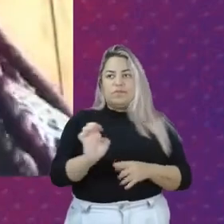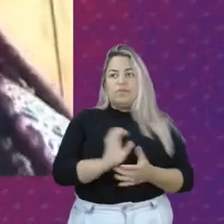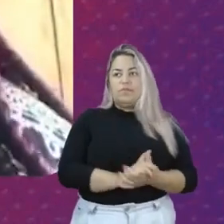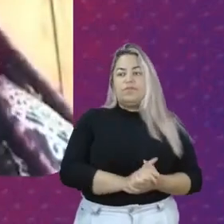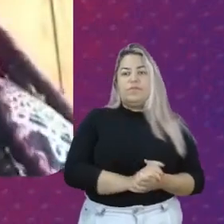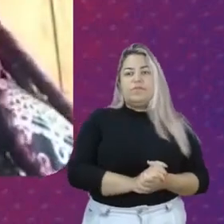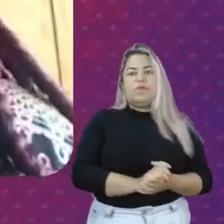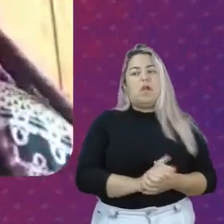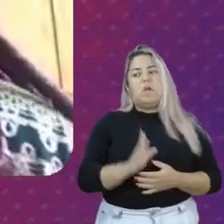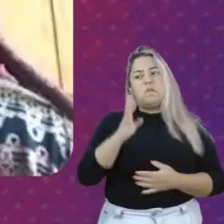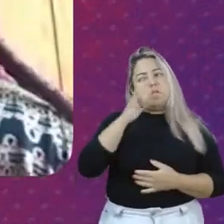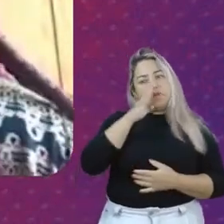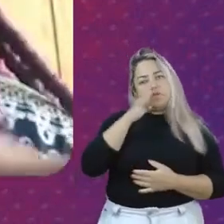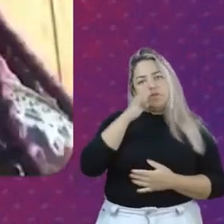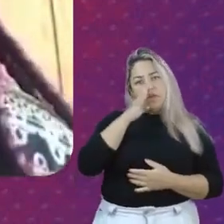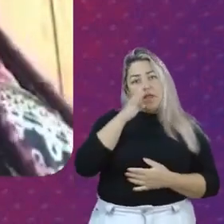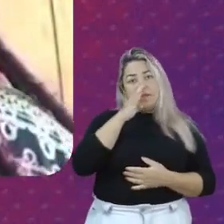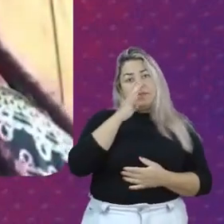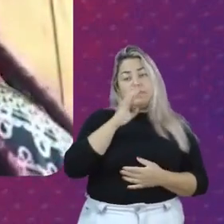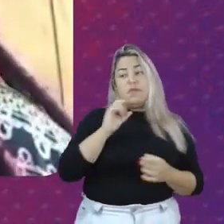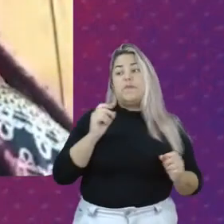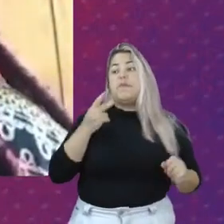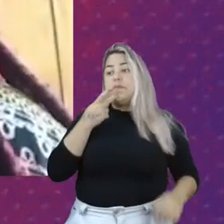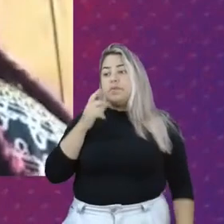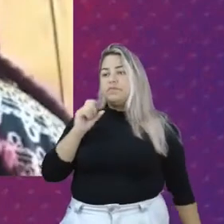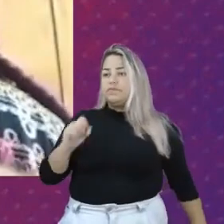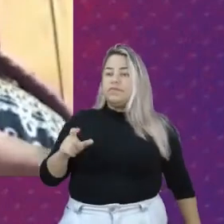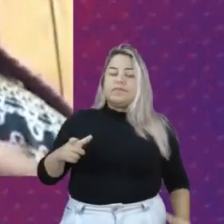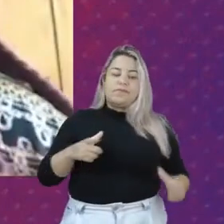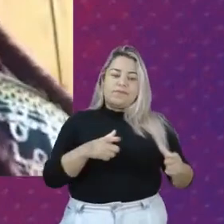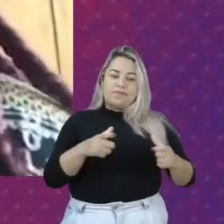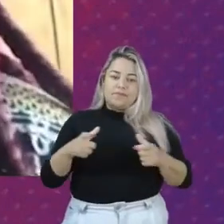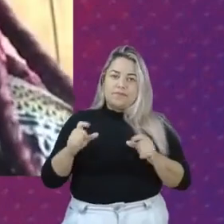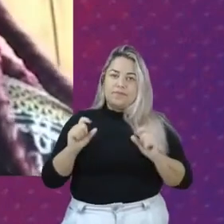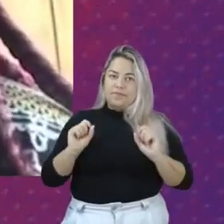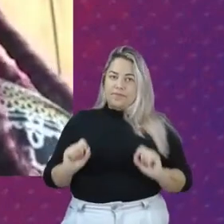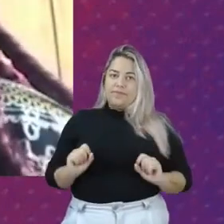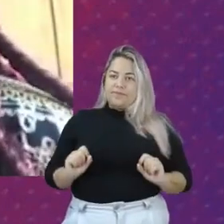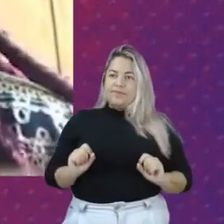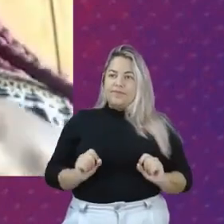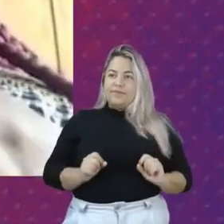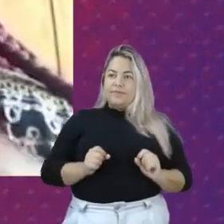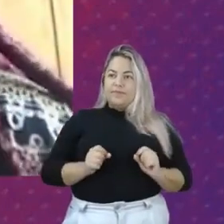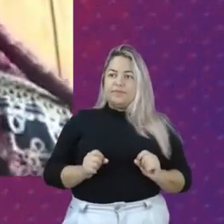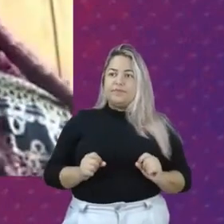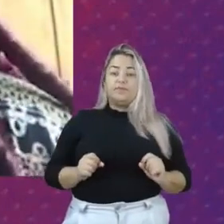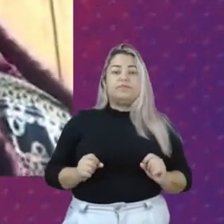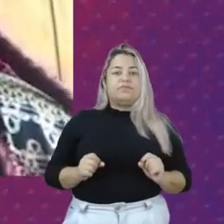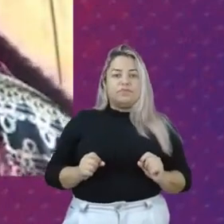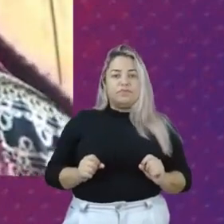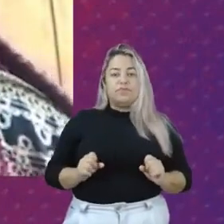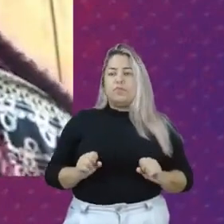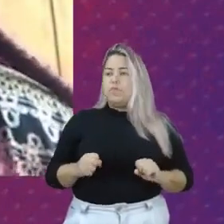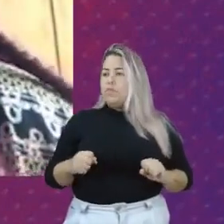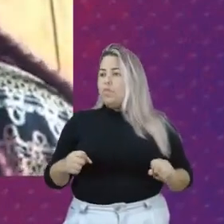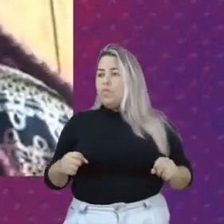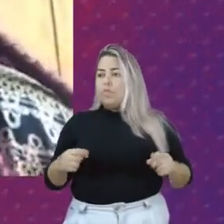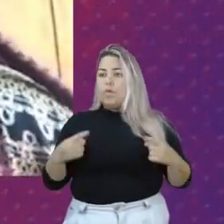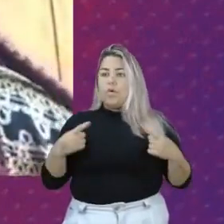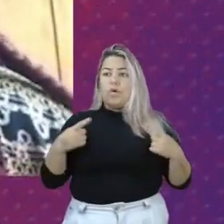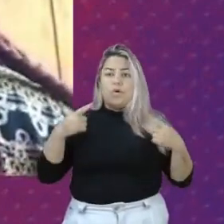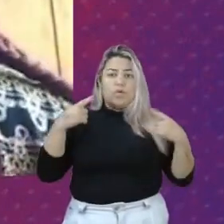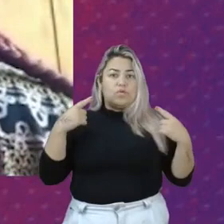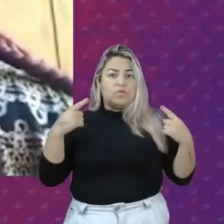e pressionar para que esse espaço, que é um espaço extremamente violado, mas